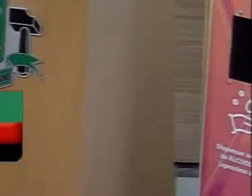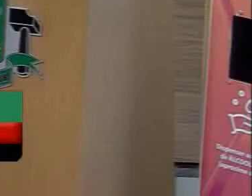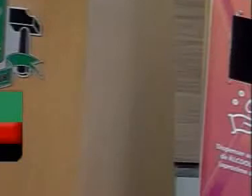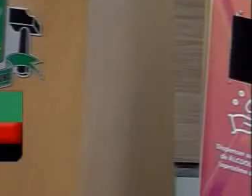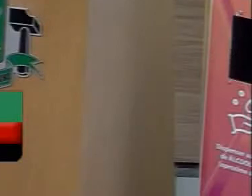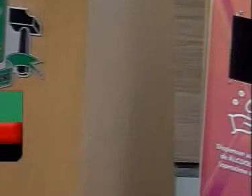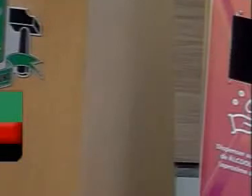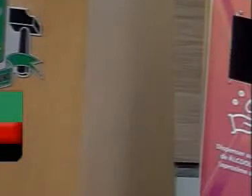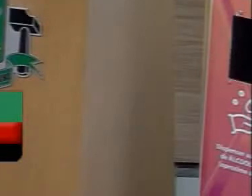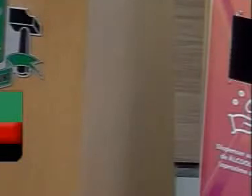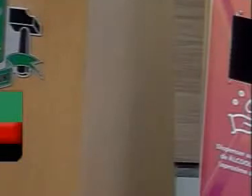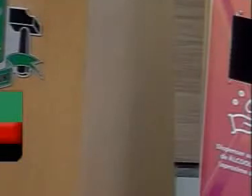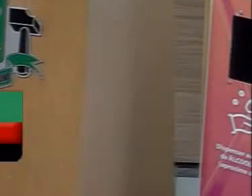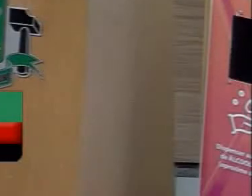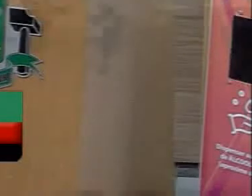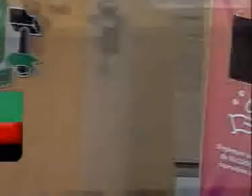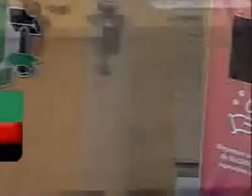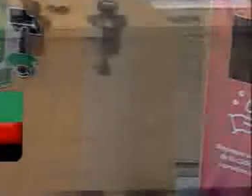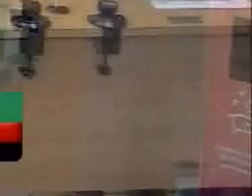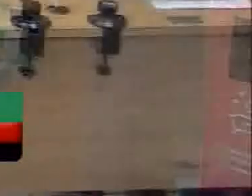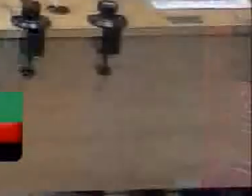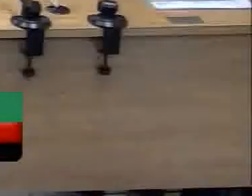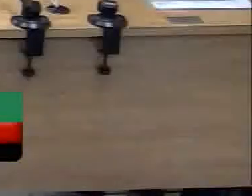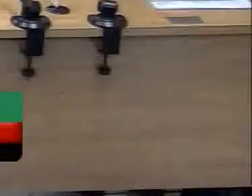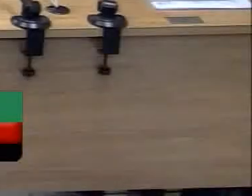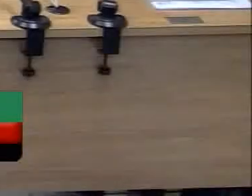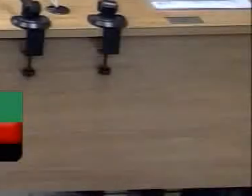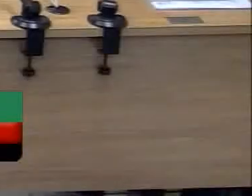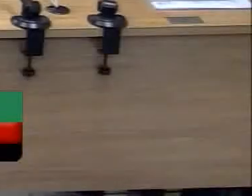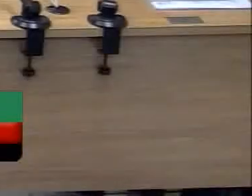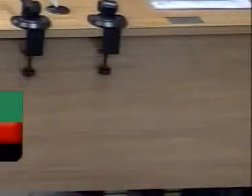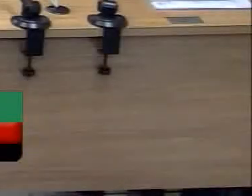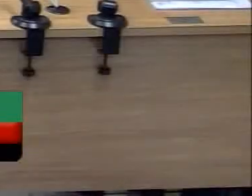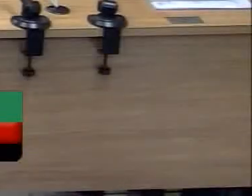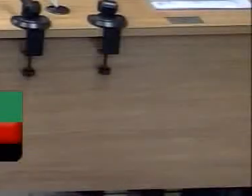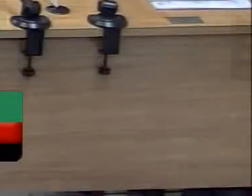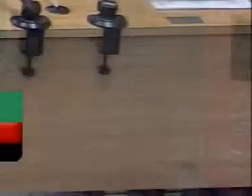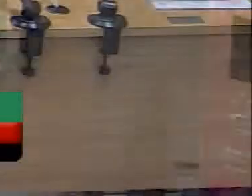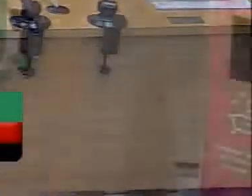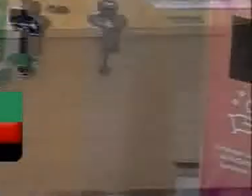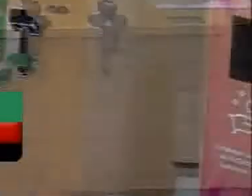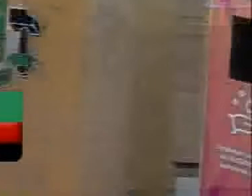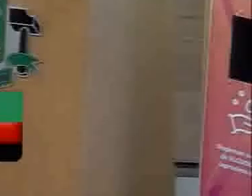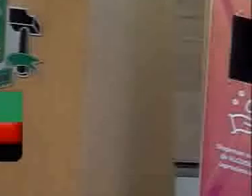Obrigado, vereador Julião. Fica bem nesse lugar aí, viu, vereador Julião?